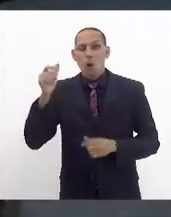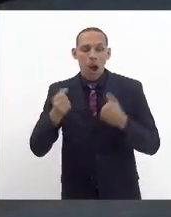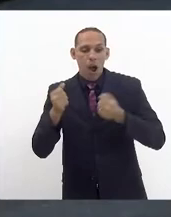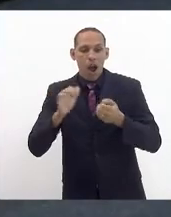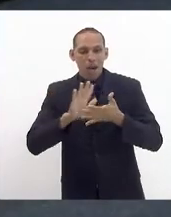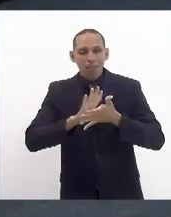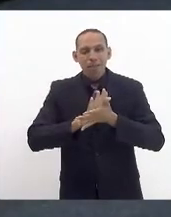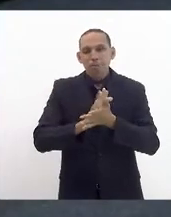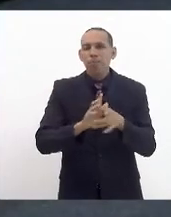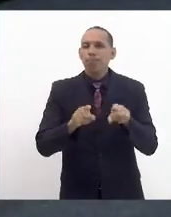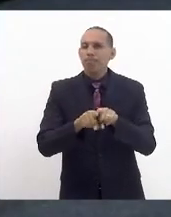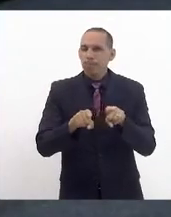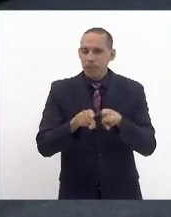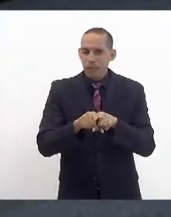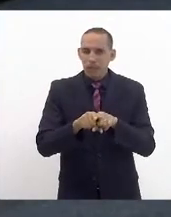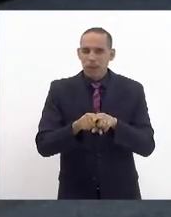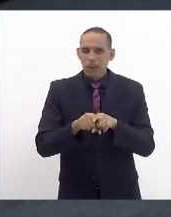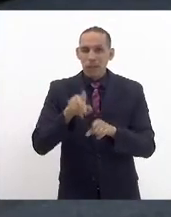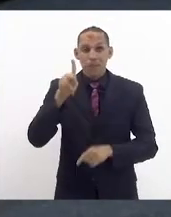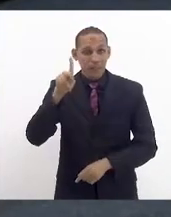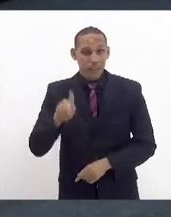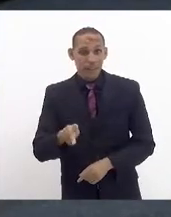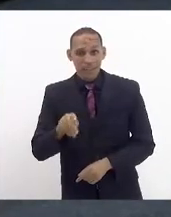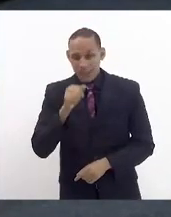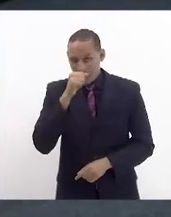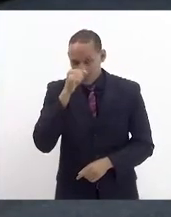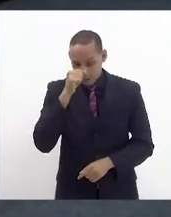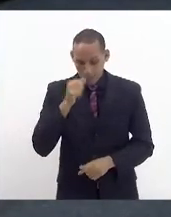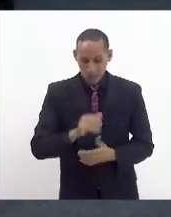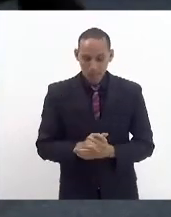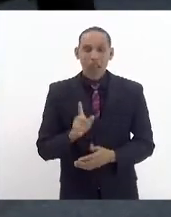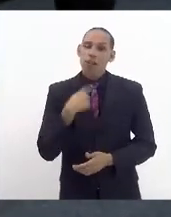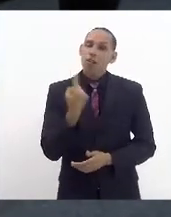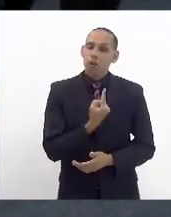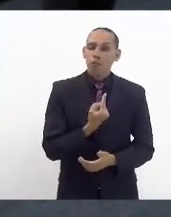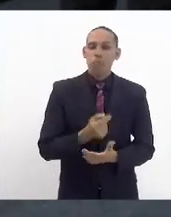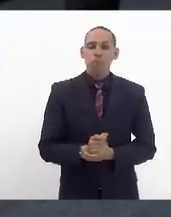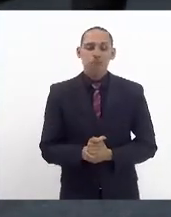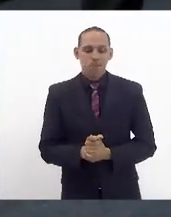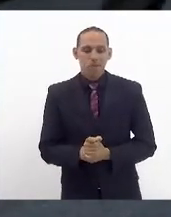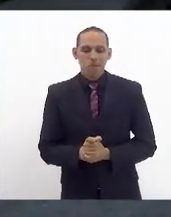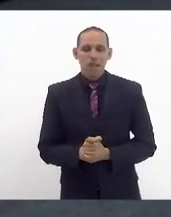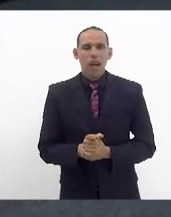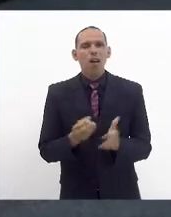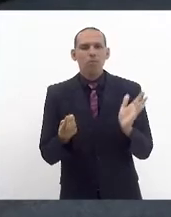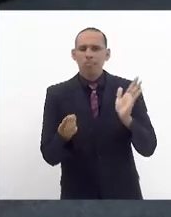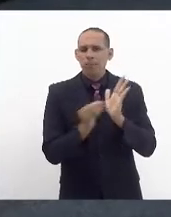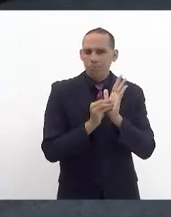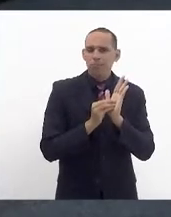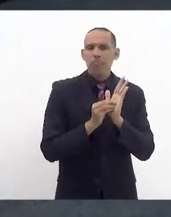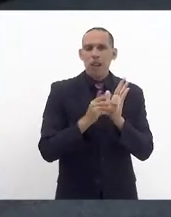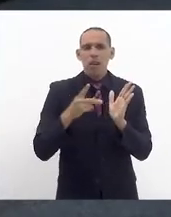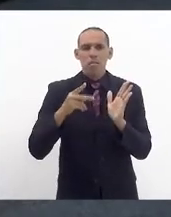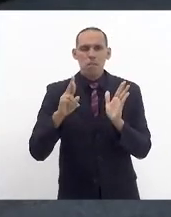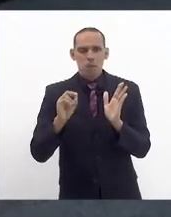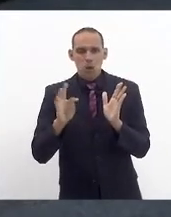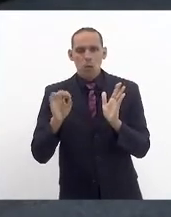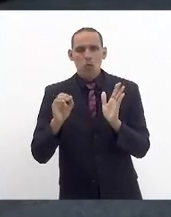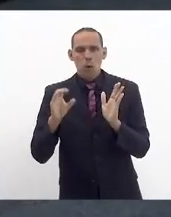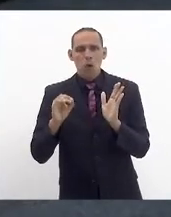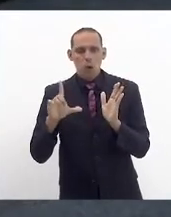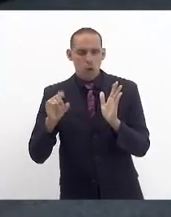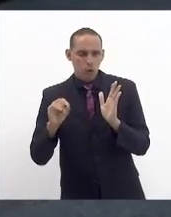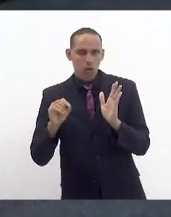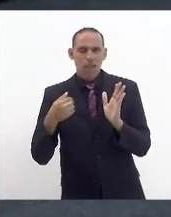alegórico, presidente. Presidente, e nós vamos protocolar dentro de pouco, e espero, tenho a certeza que vou